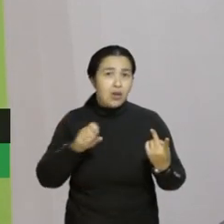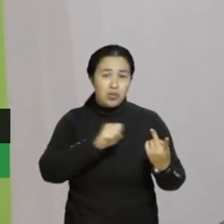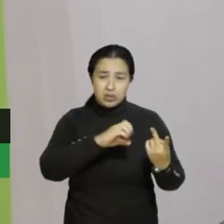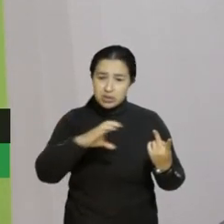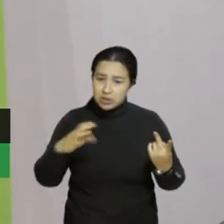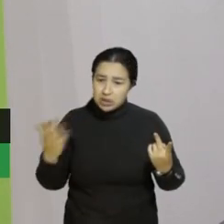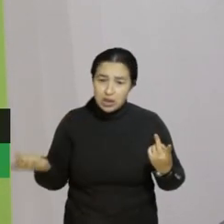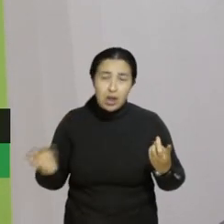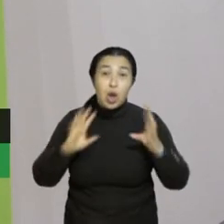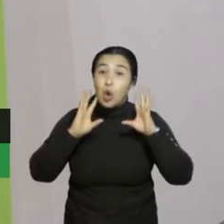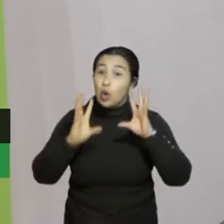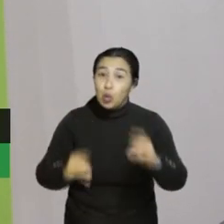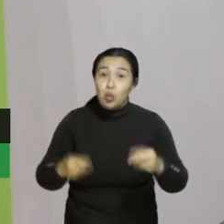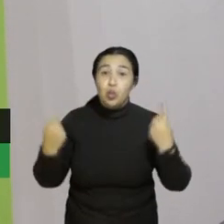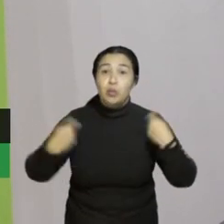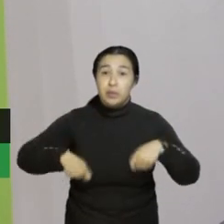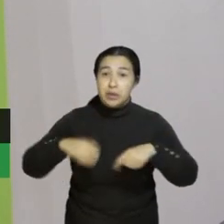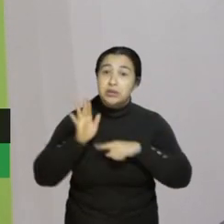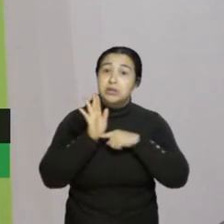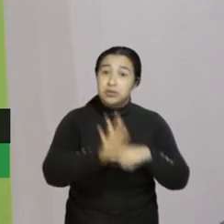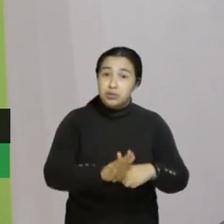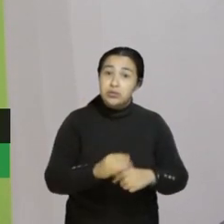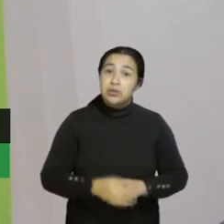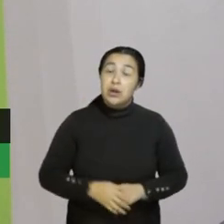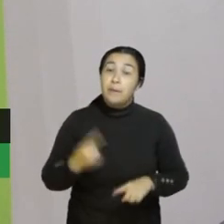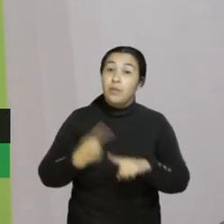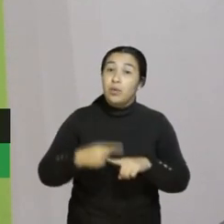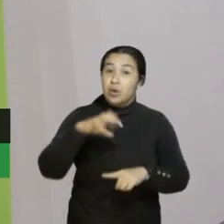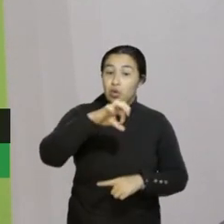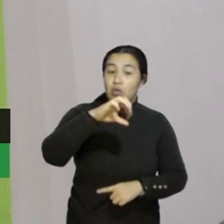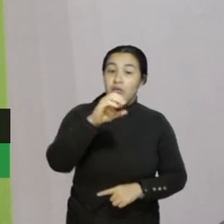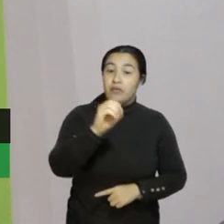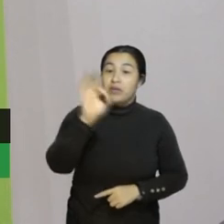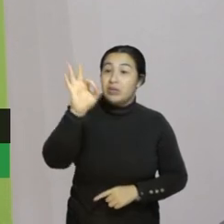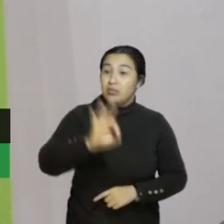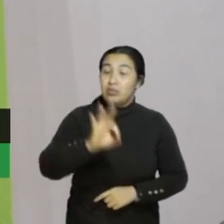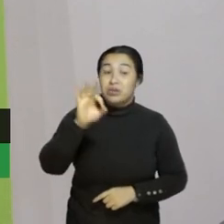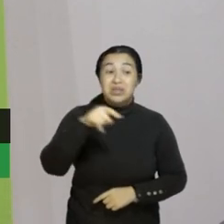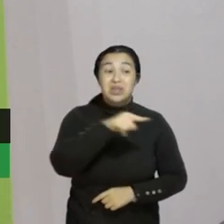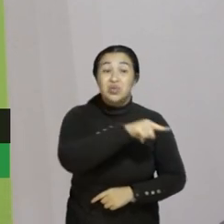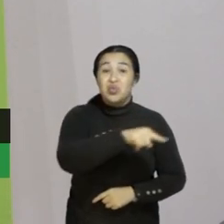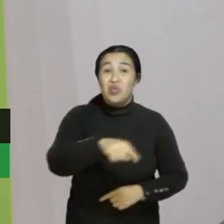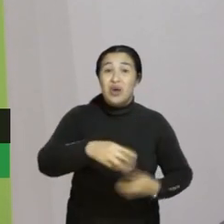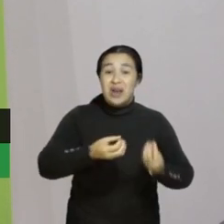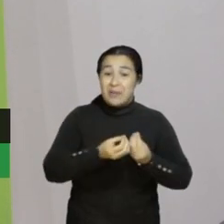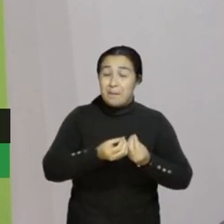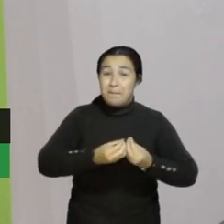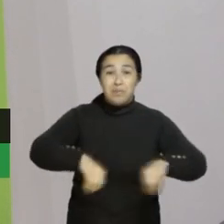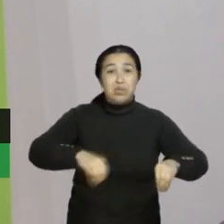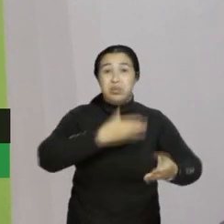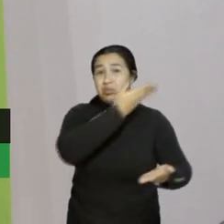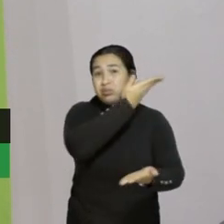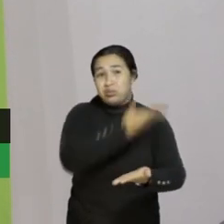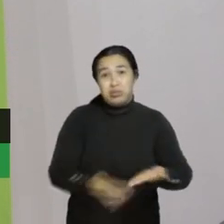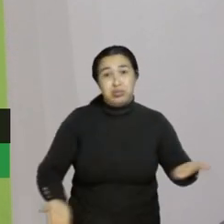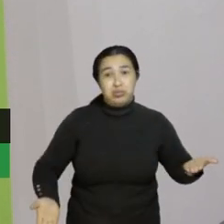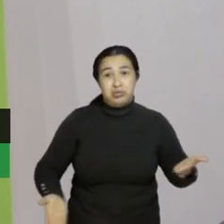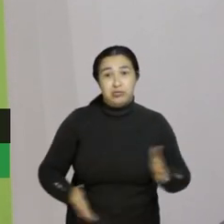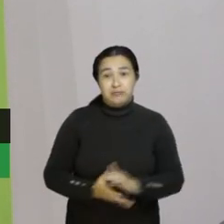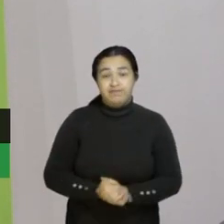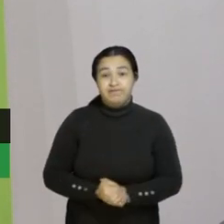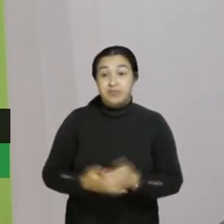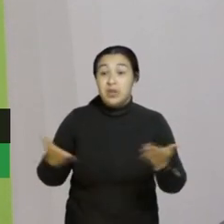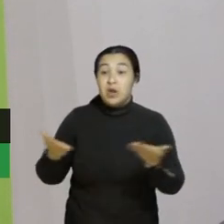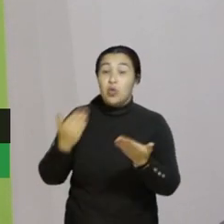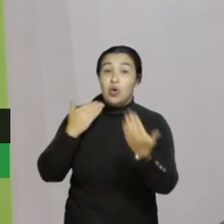for. Porque 90% do estado gaúcho foi atingido pelas cheias. E nós conversávamos agora com o deputado